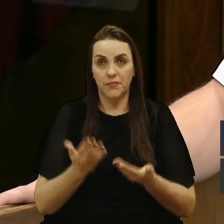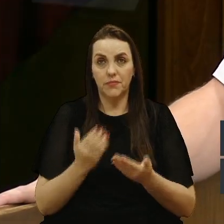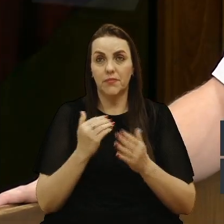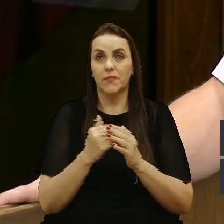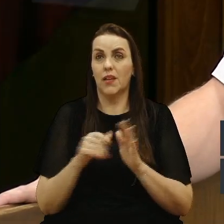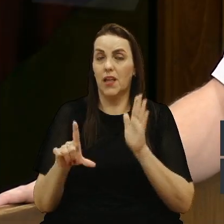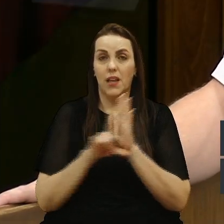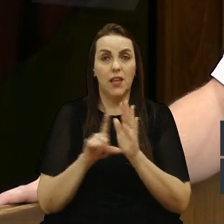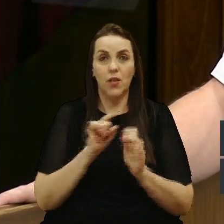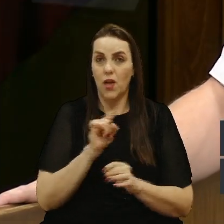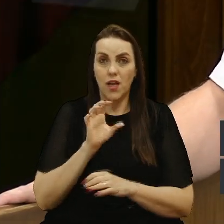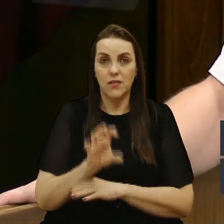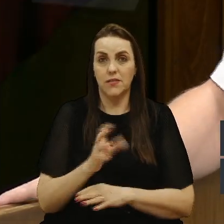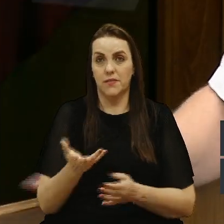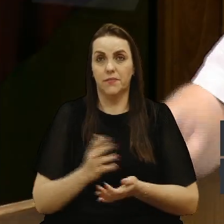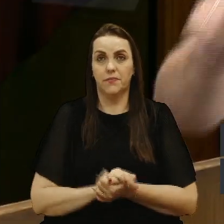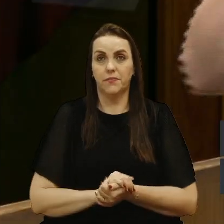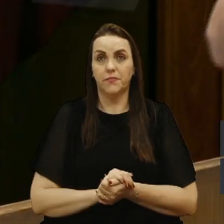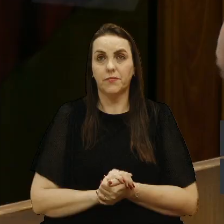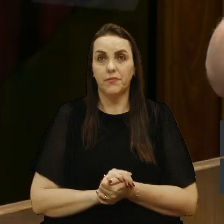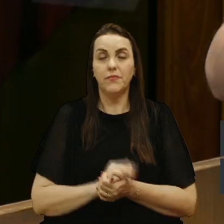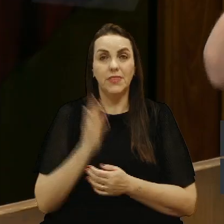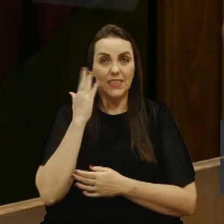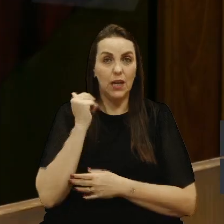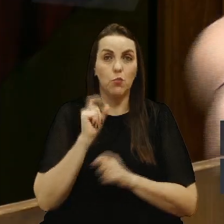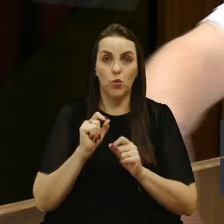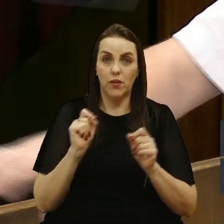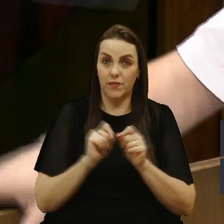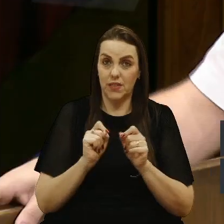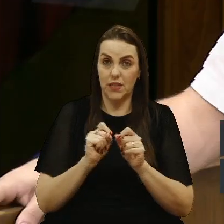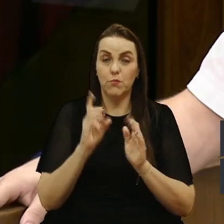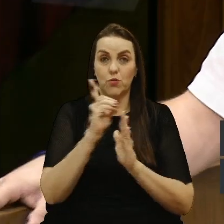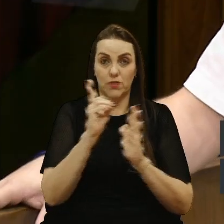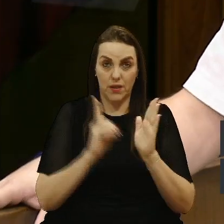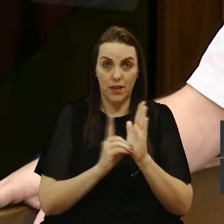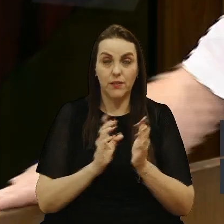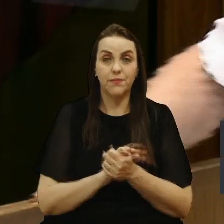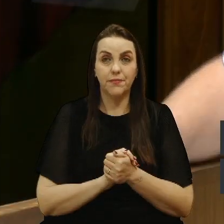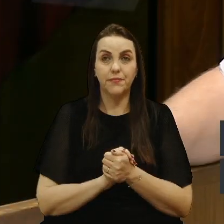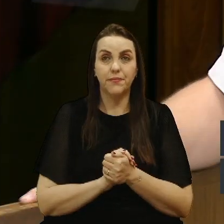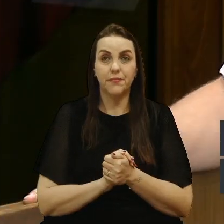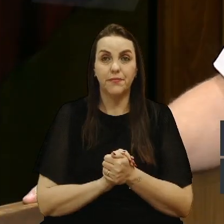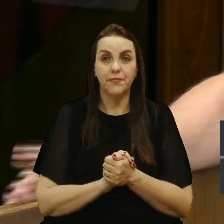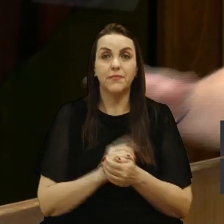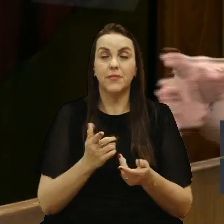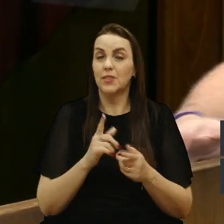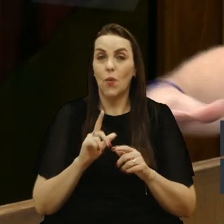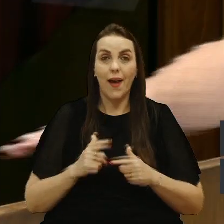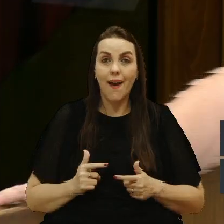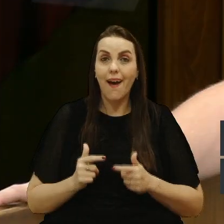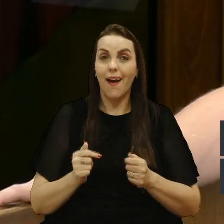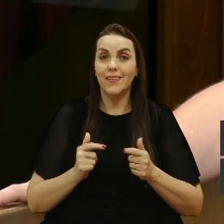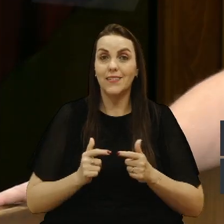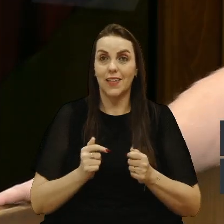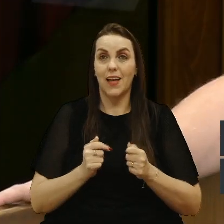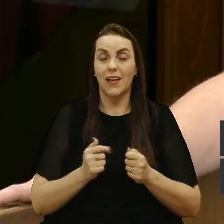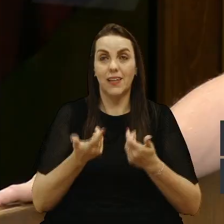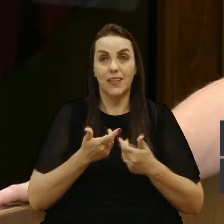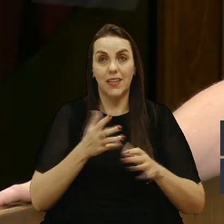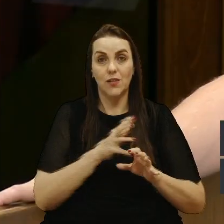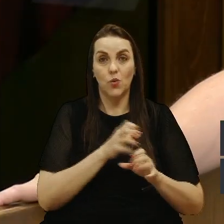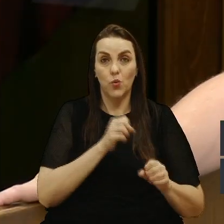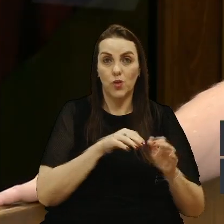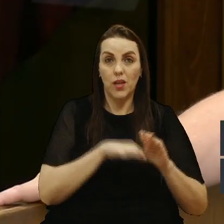assim. E sabe o que nós fazemos com o decreto? A gente não deixa de gastar, a gente cria passivo. E